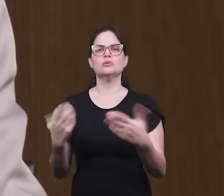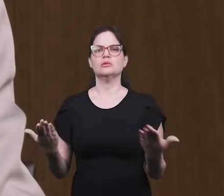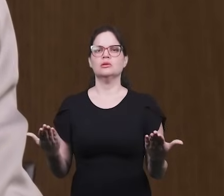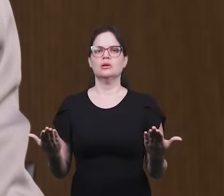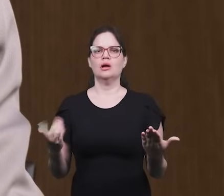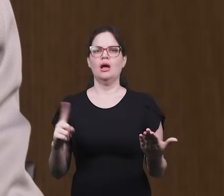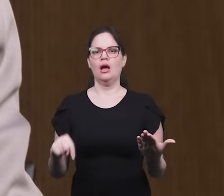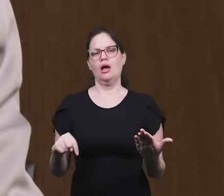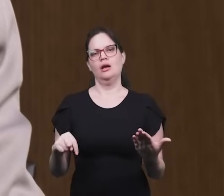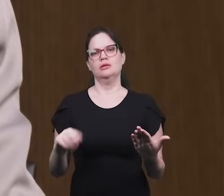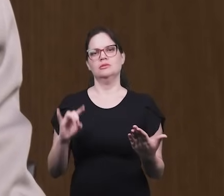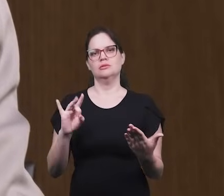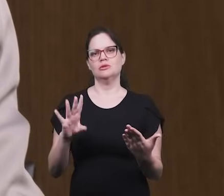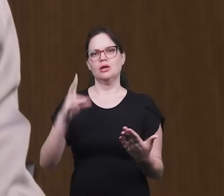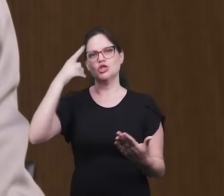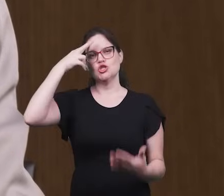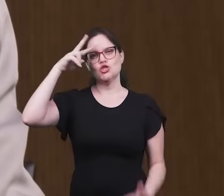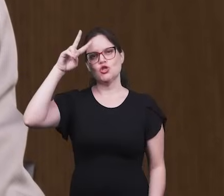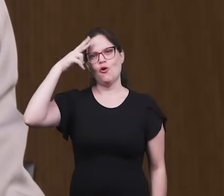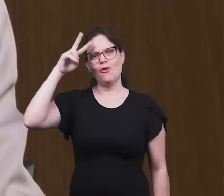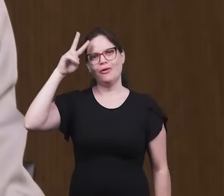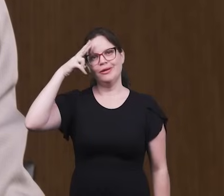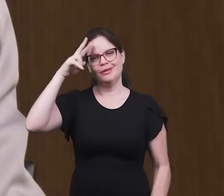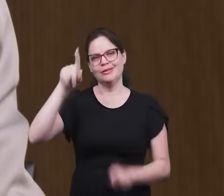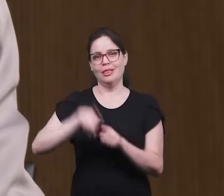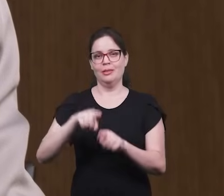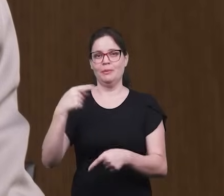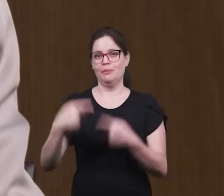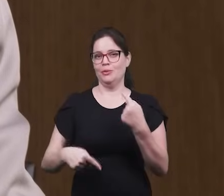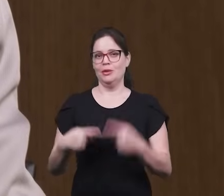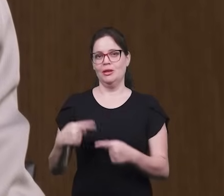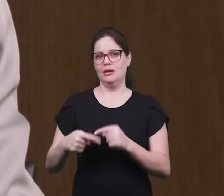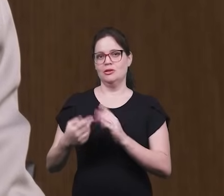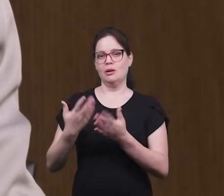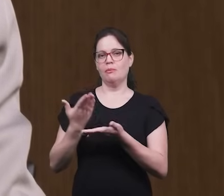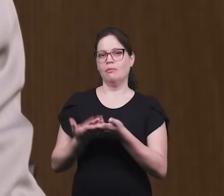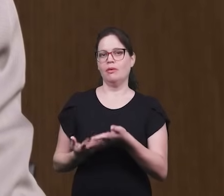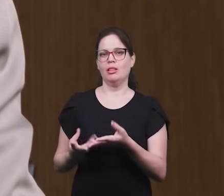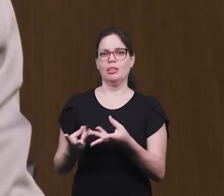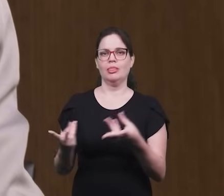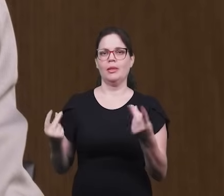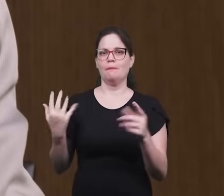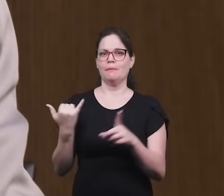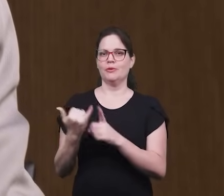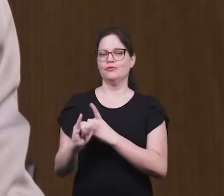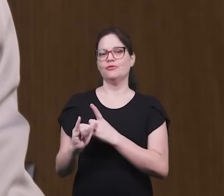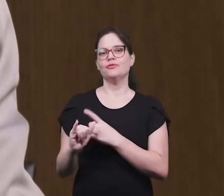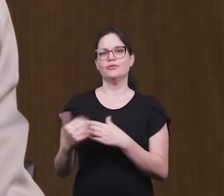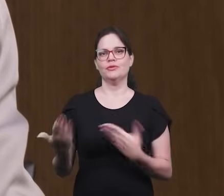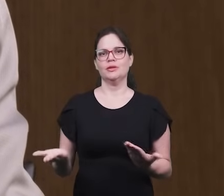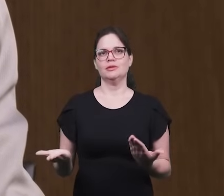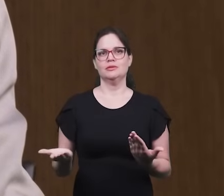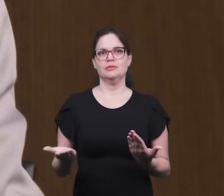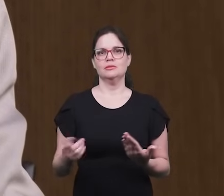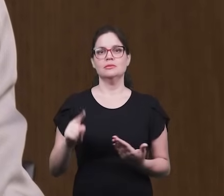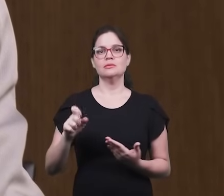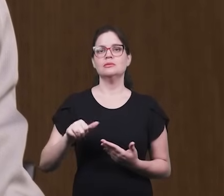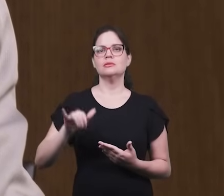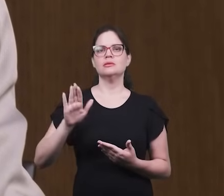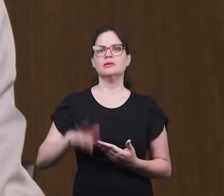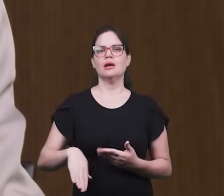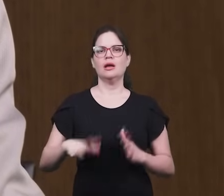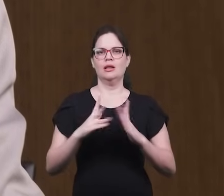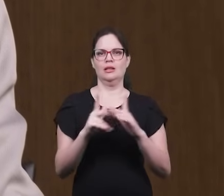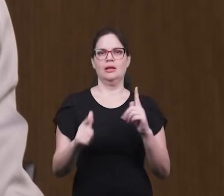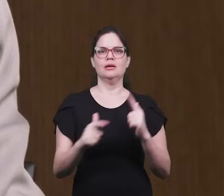universal, que tornava a igreja essencialmente histórica e também política. Então, quem tinha essa estrutura era exatamente o